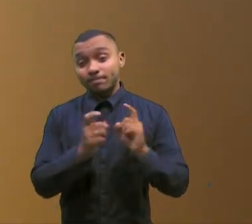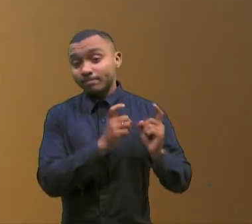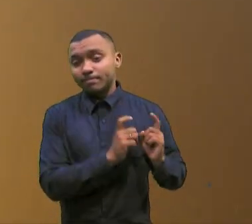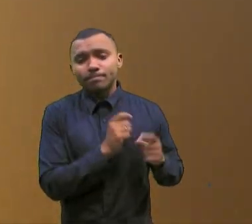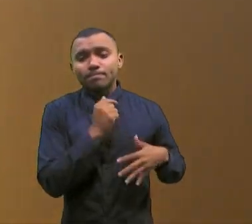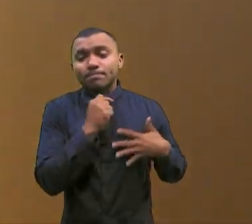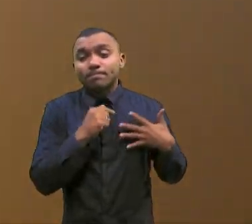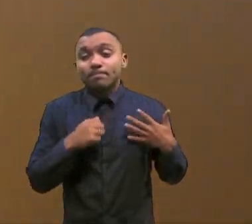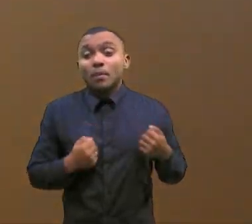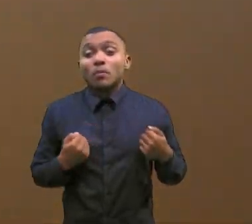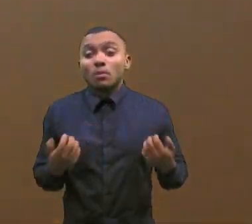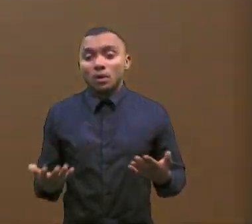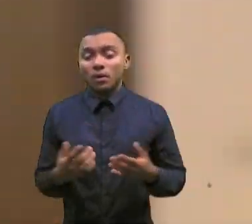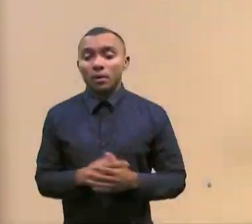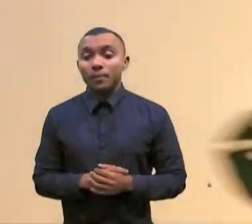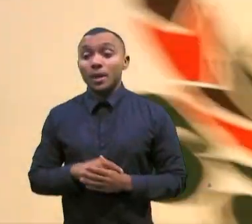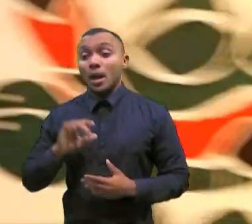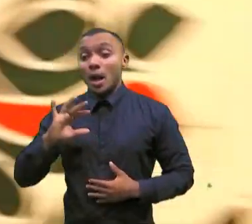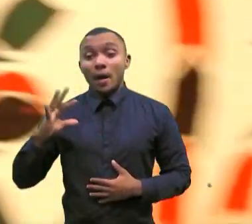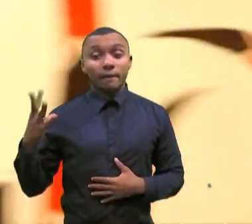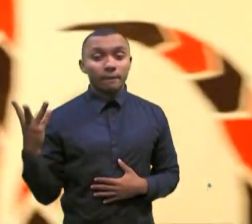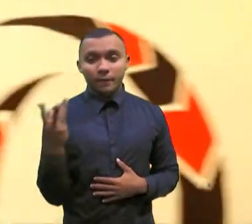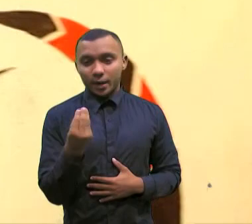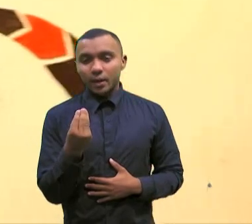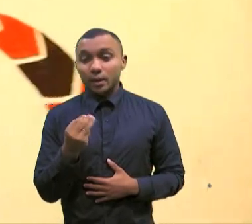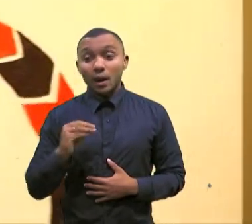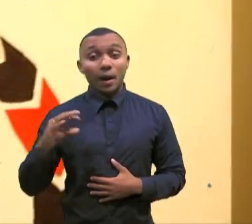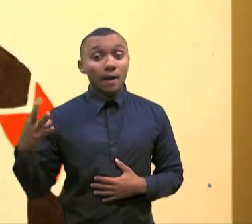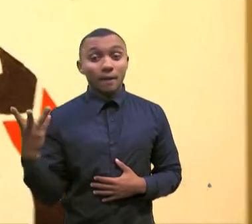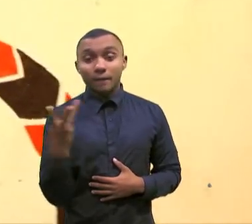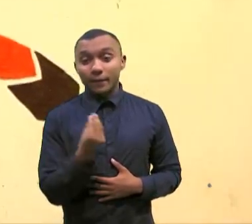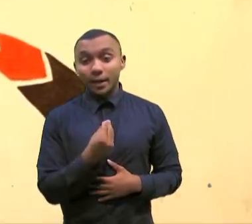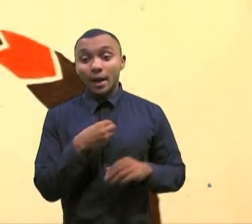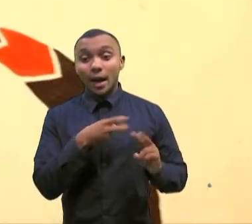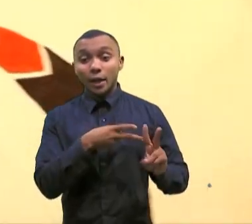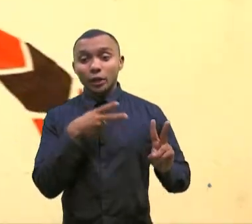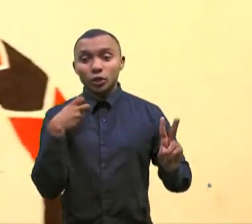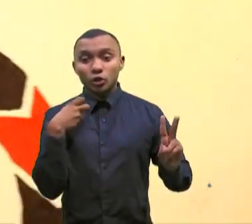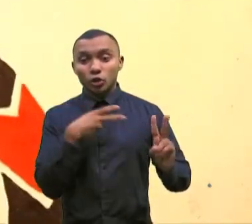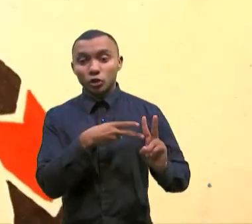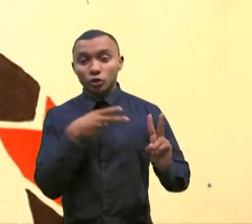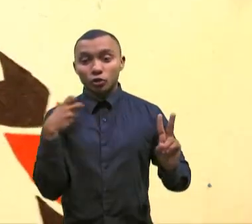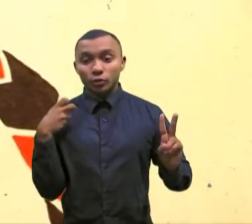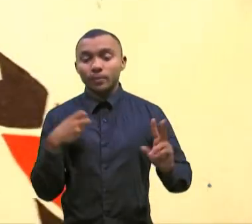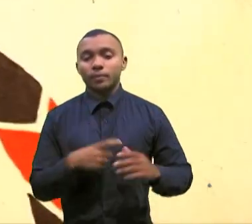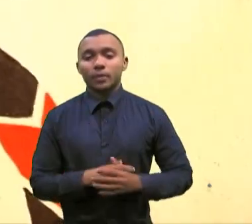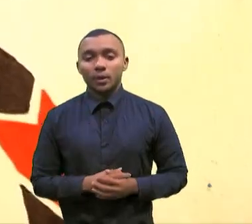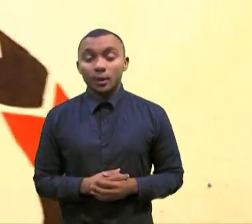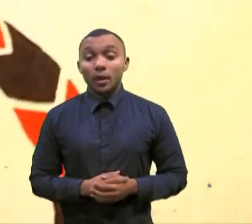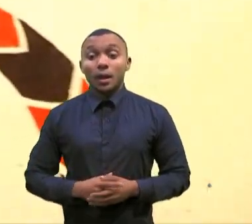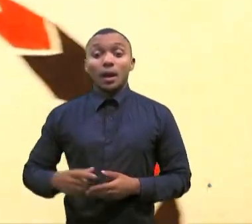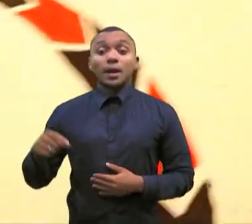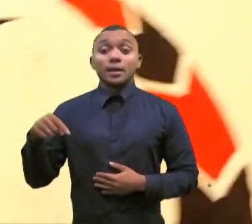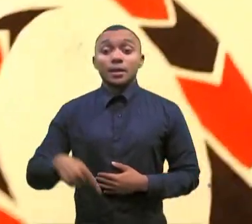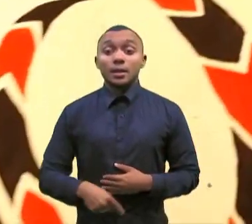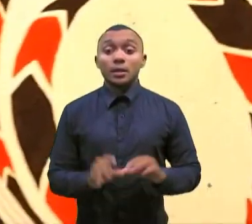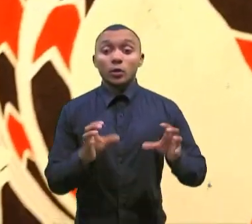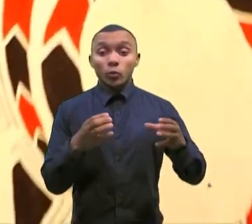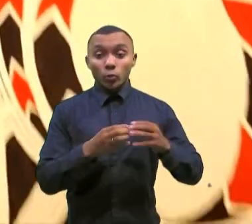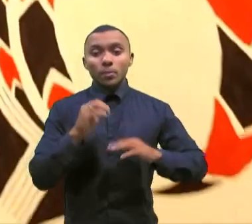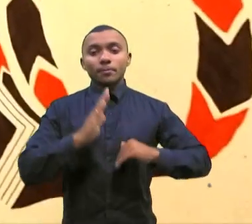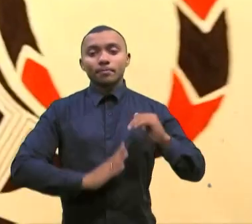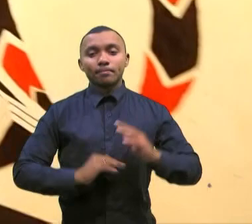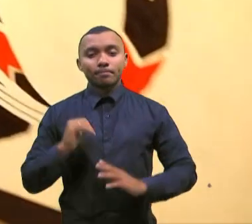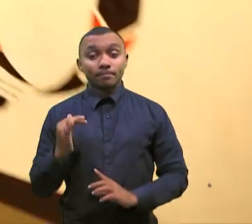deles é a africanidade, a ancestralidade indígena, né? Então, aqui é um grupo de artistas, são